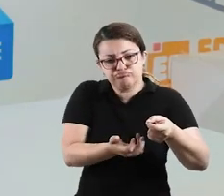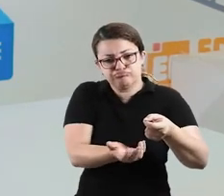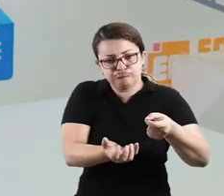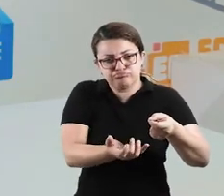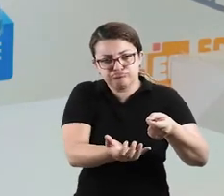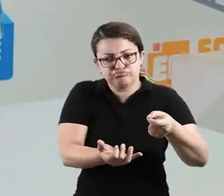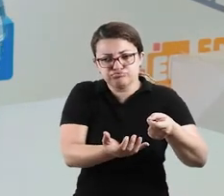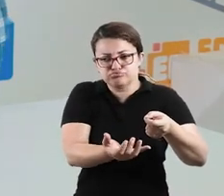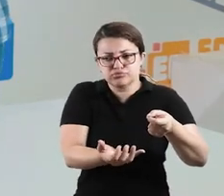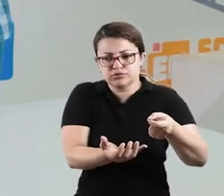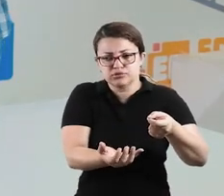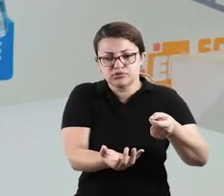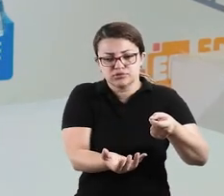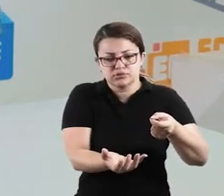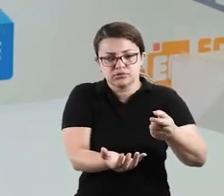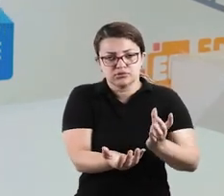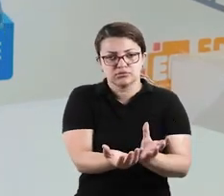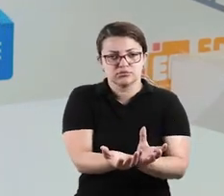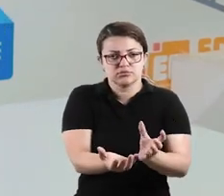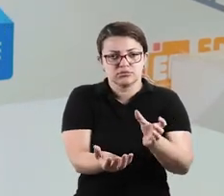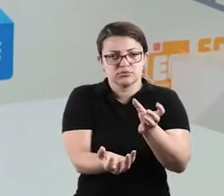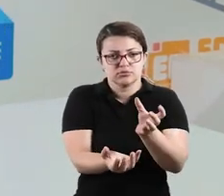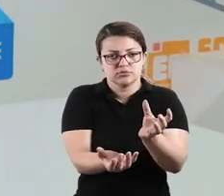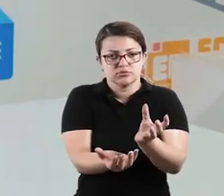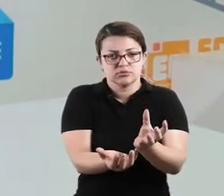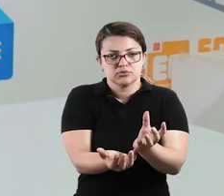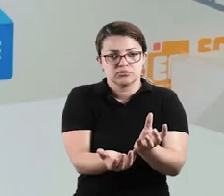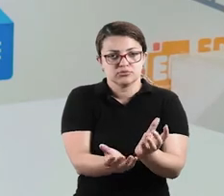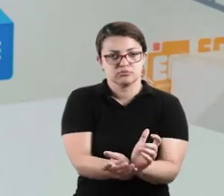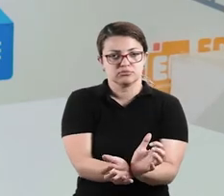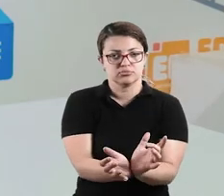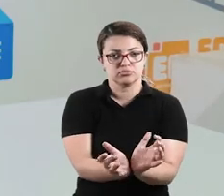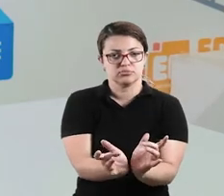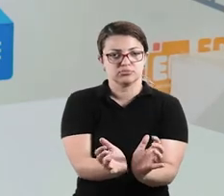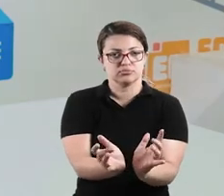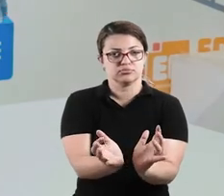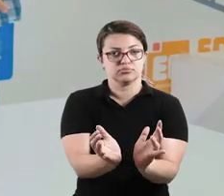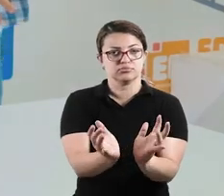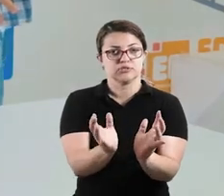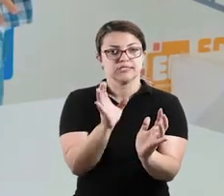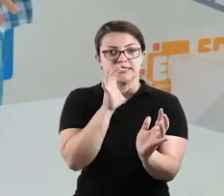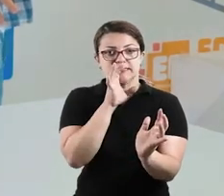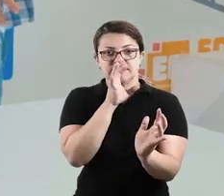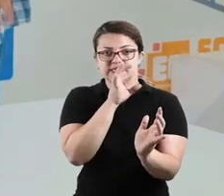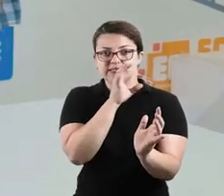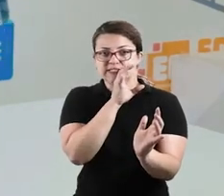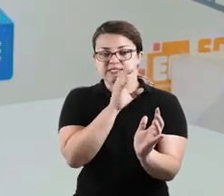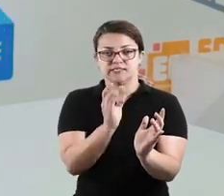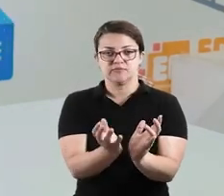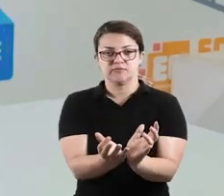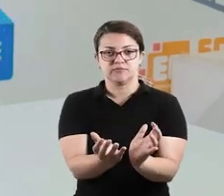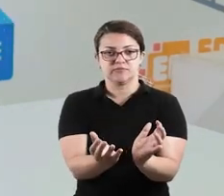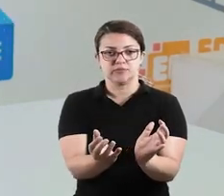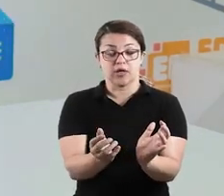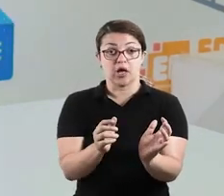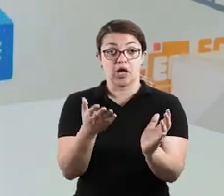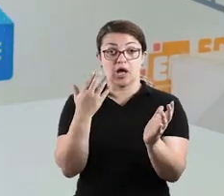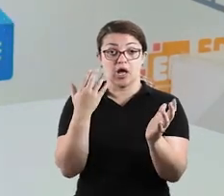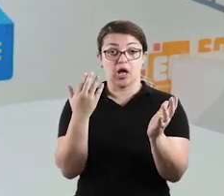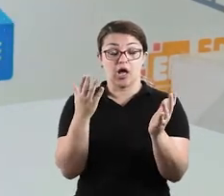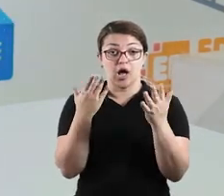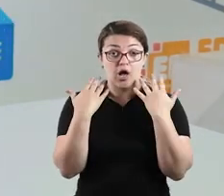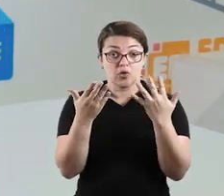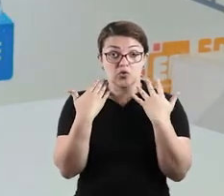ele transfere o calor das chamas para a panela, tudo bem? Então isso a gente está falando do calor, que é uma